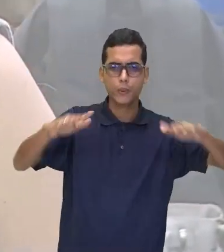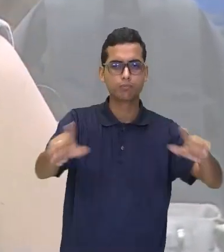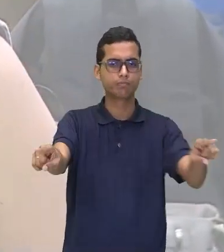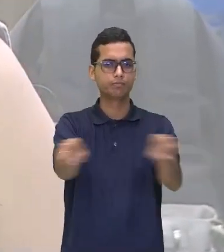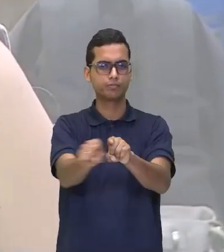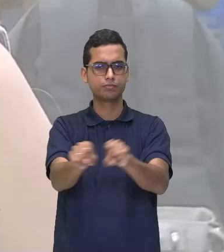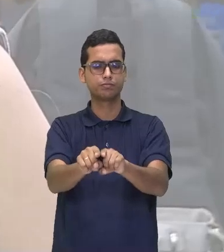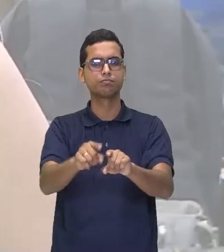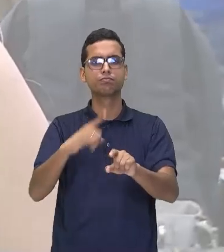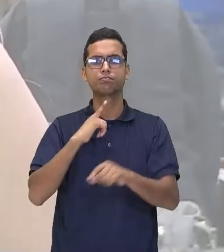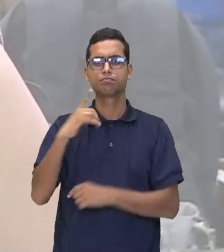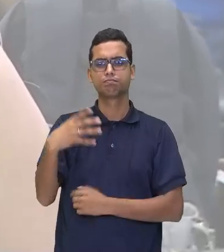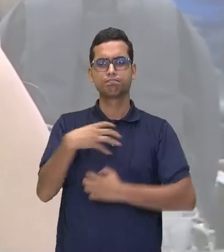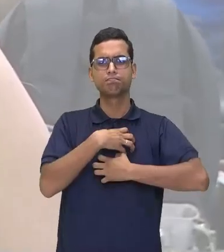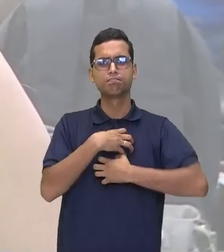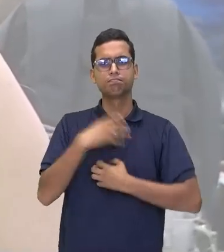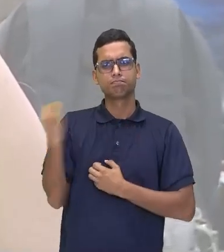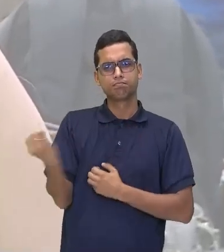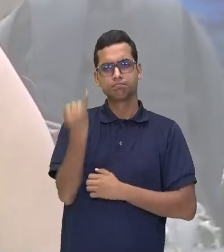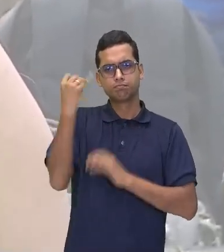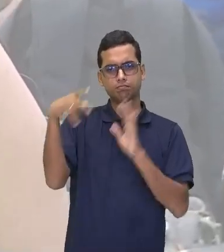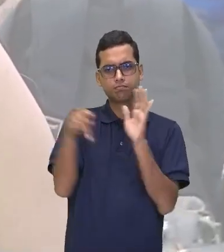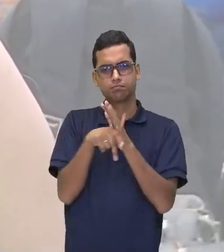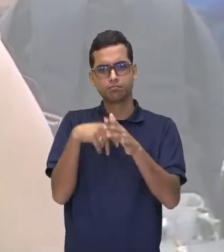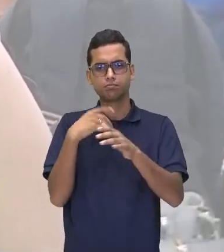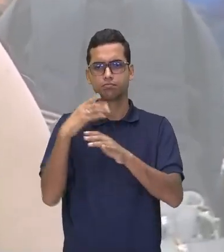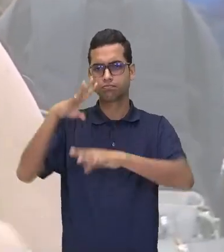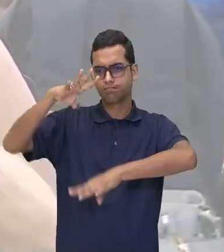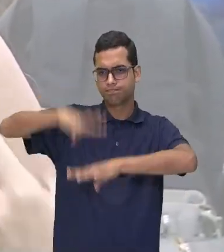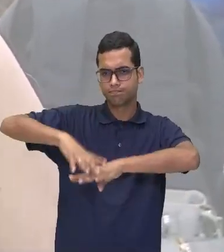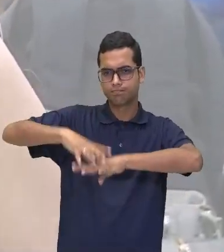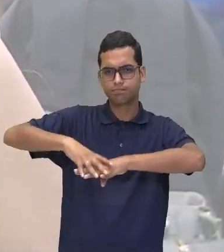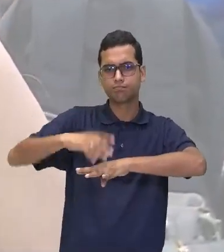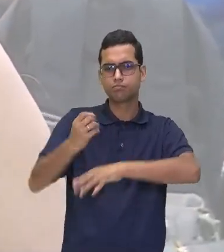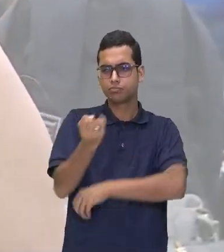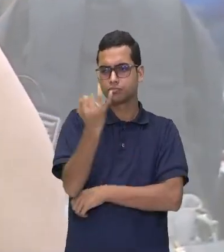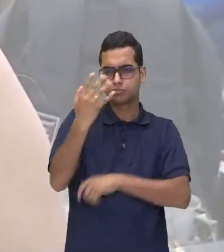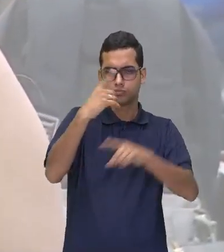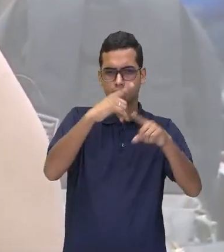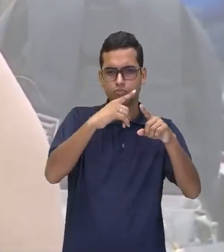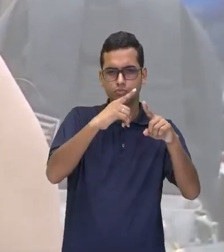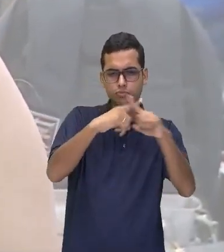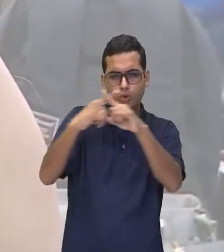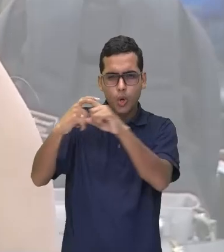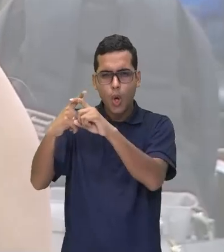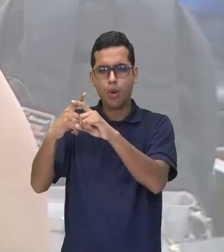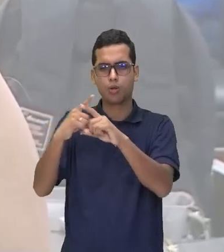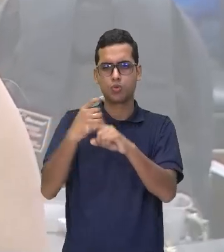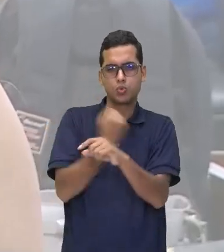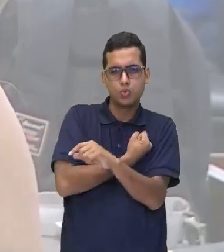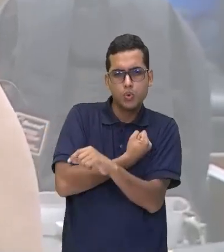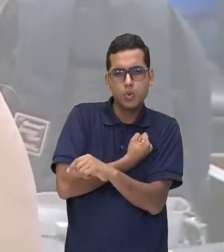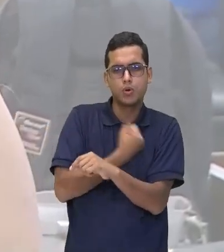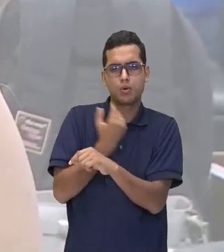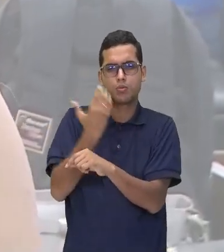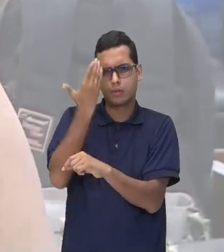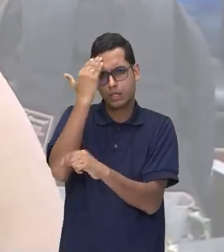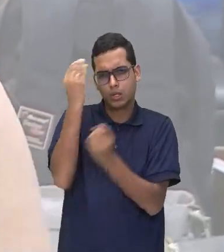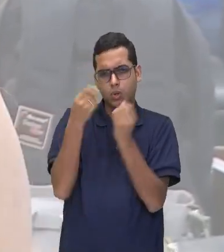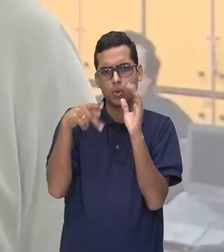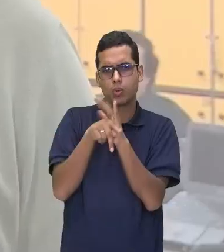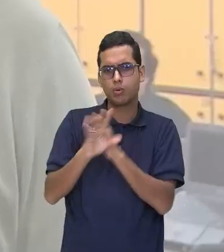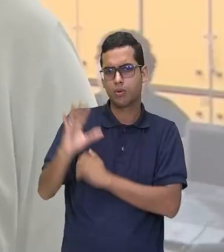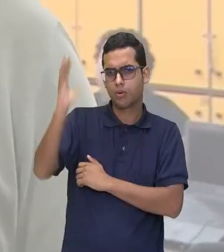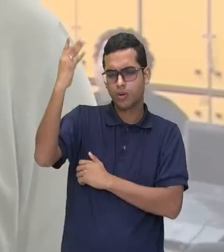gostei muito da matemática, conceitos dos números na matemática, para tentar entender esses fenômenos da natureza. Para mim, faz todo